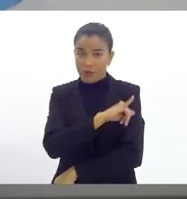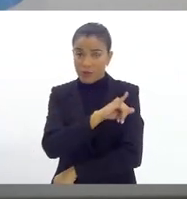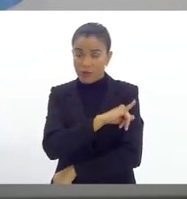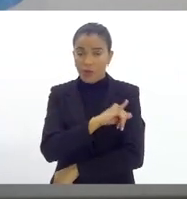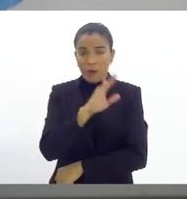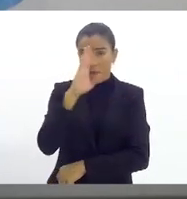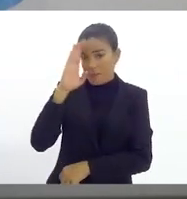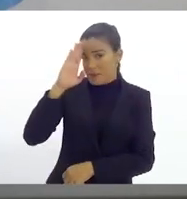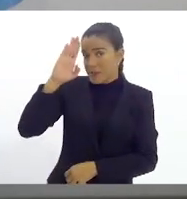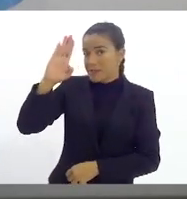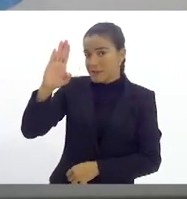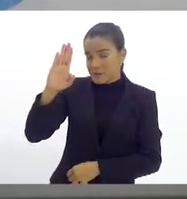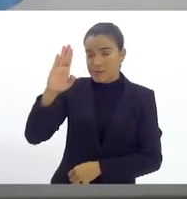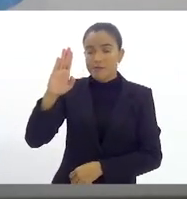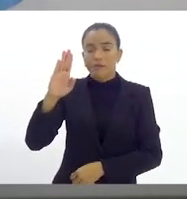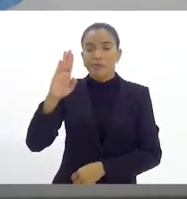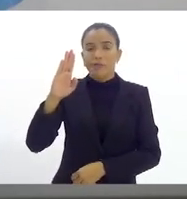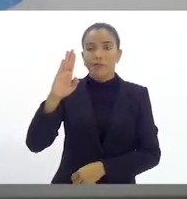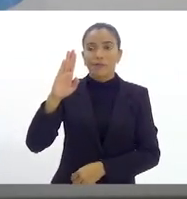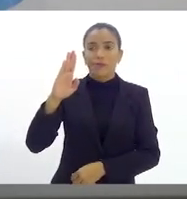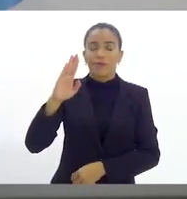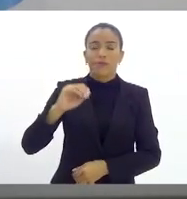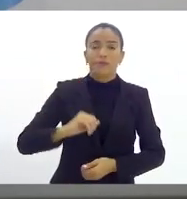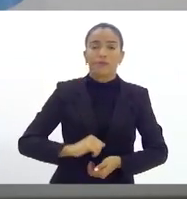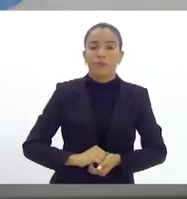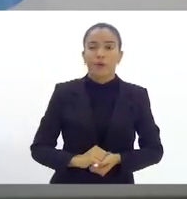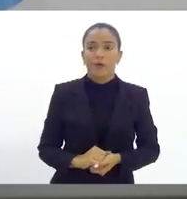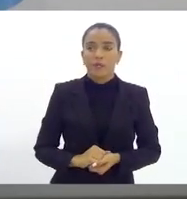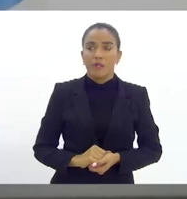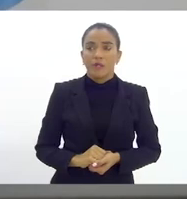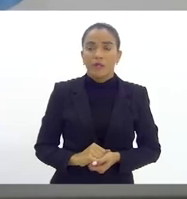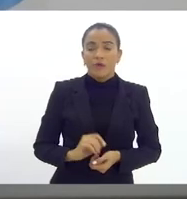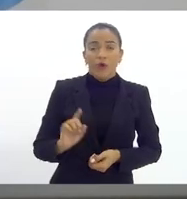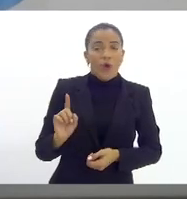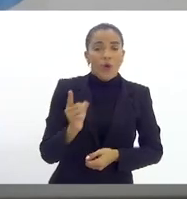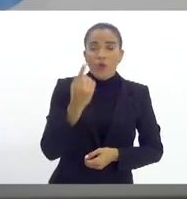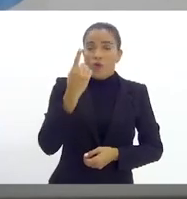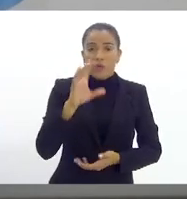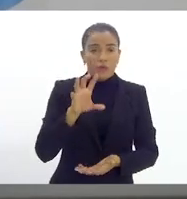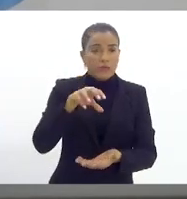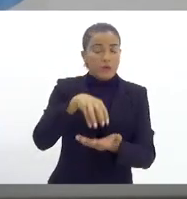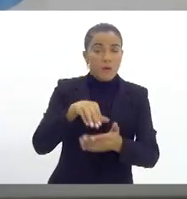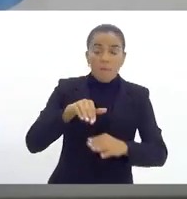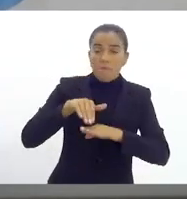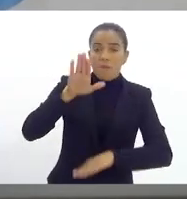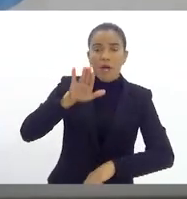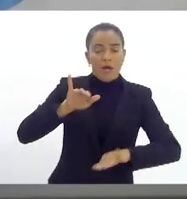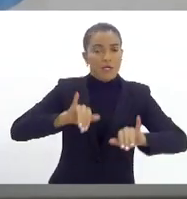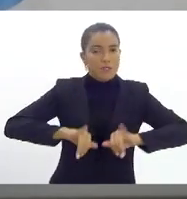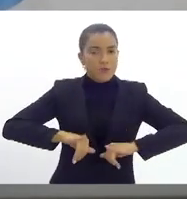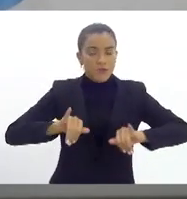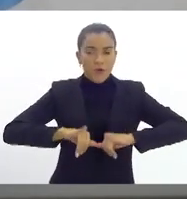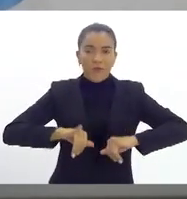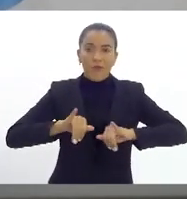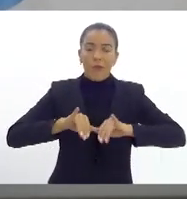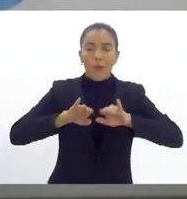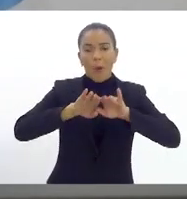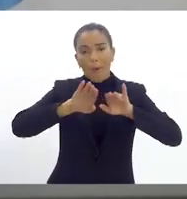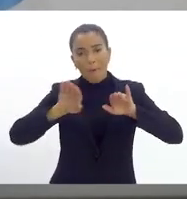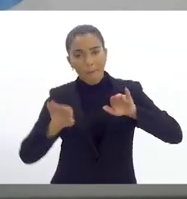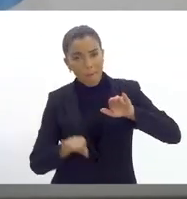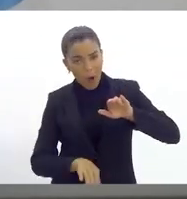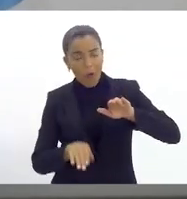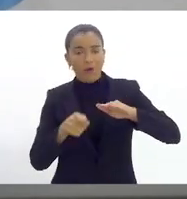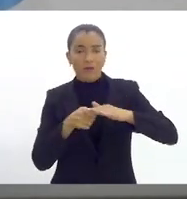principalmente foi um dos setores que mais sofreu com esse desenho da concentração